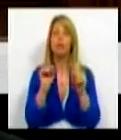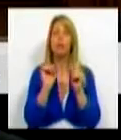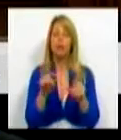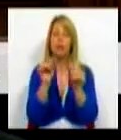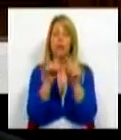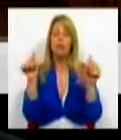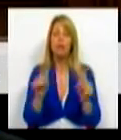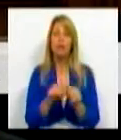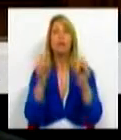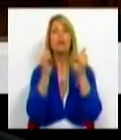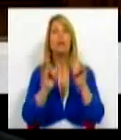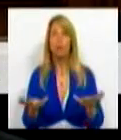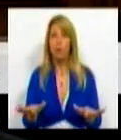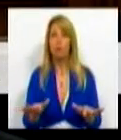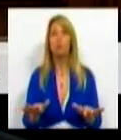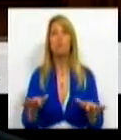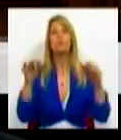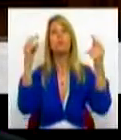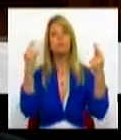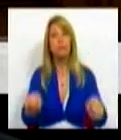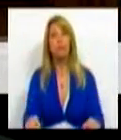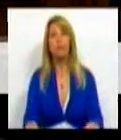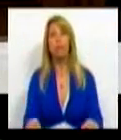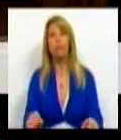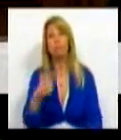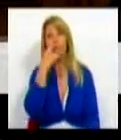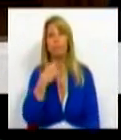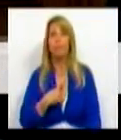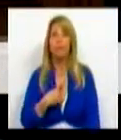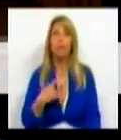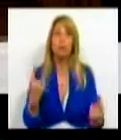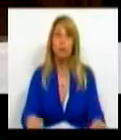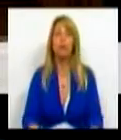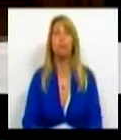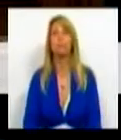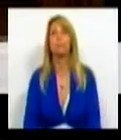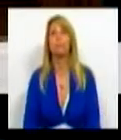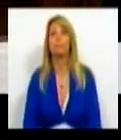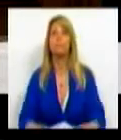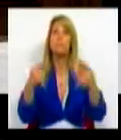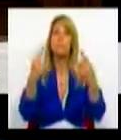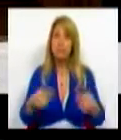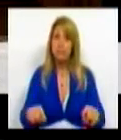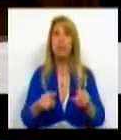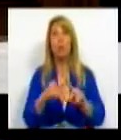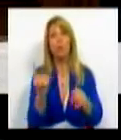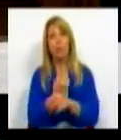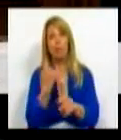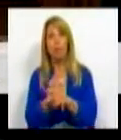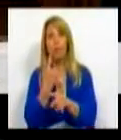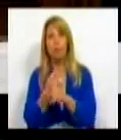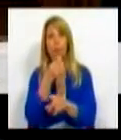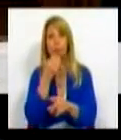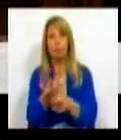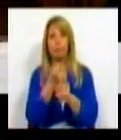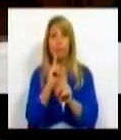sistemas informáticos tinham debilidades, tinham deficiências. Essas deficiências,